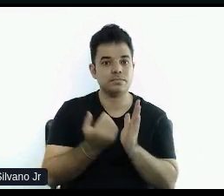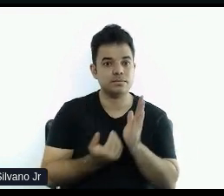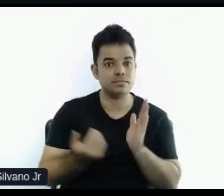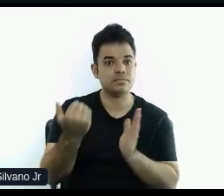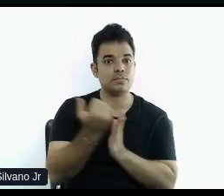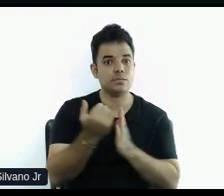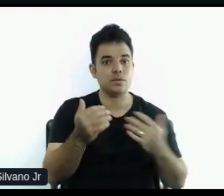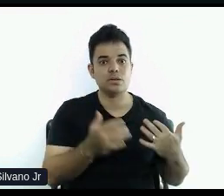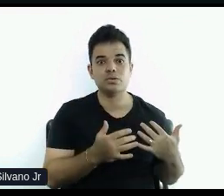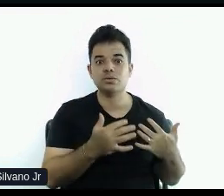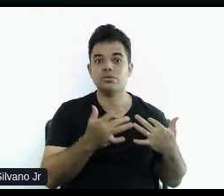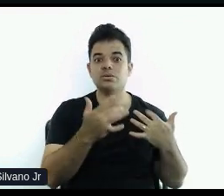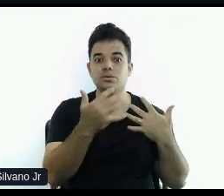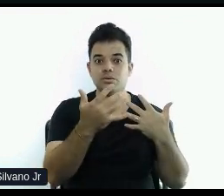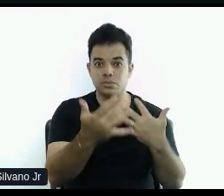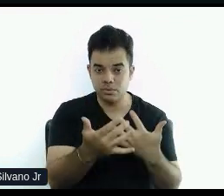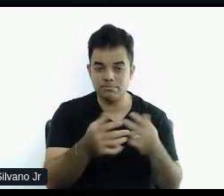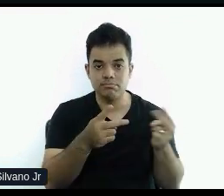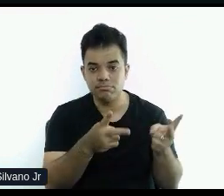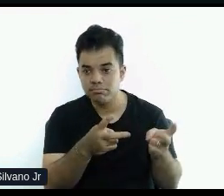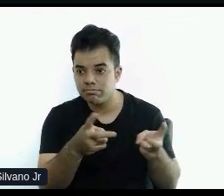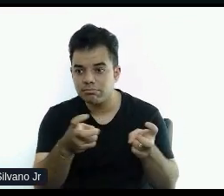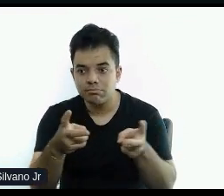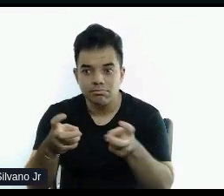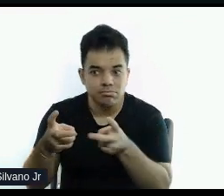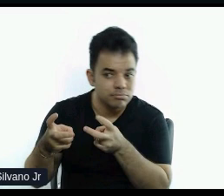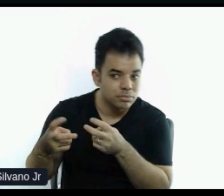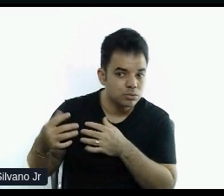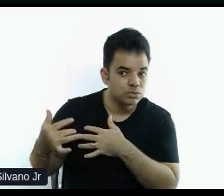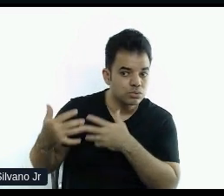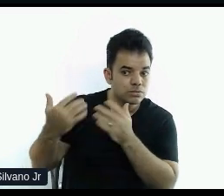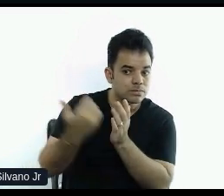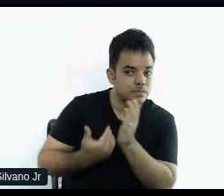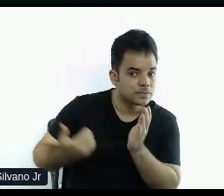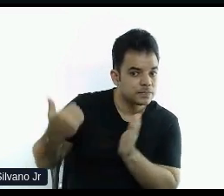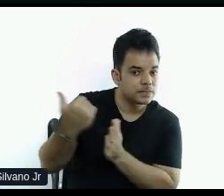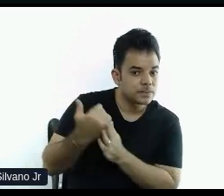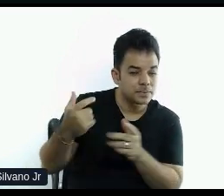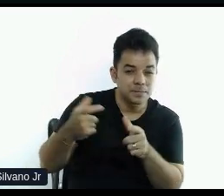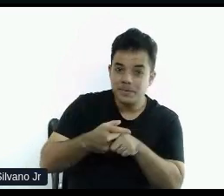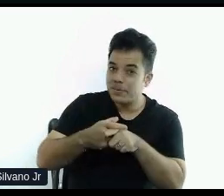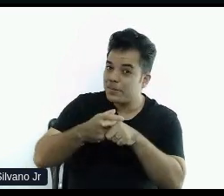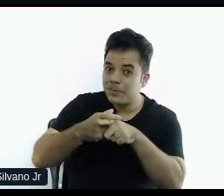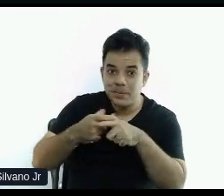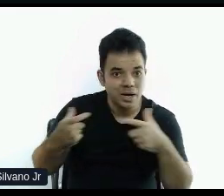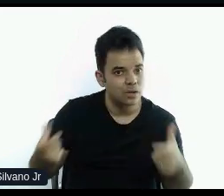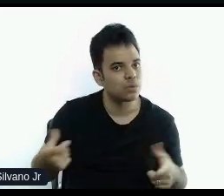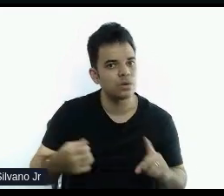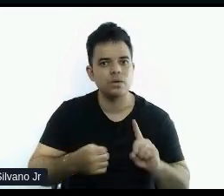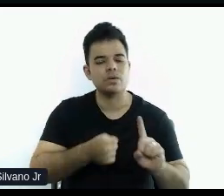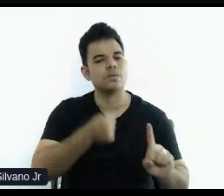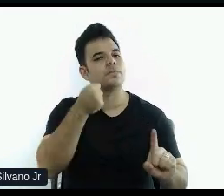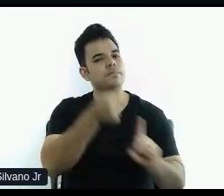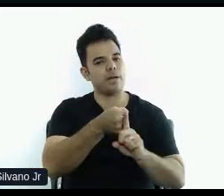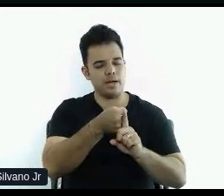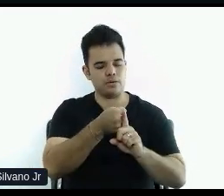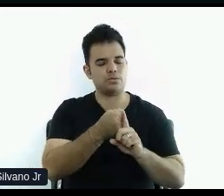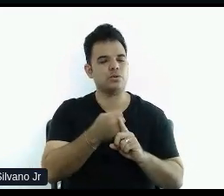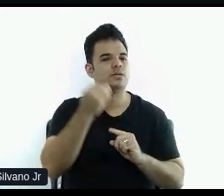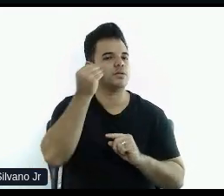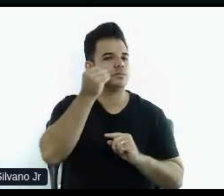vai olhar para essas jornadas e entender qual é a jornada que possui maior impacto na experiência da usuária